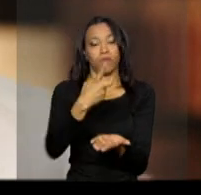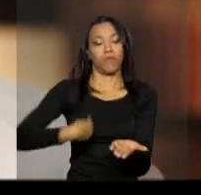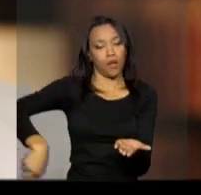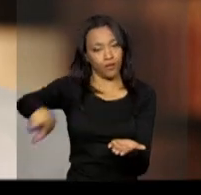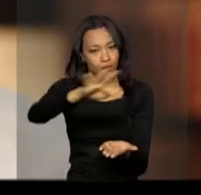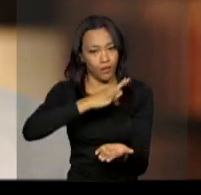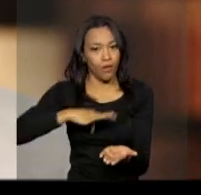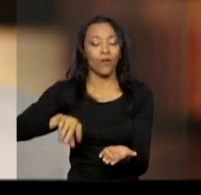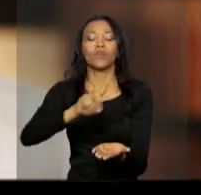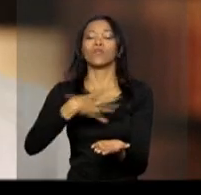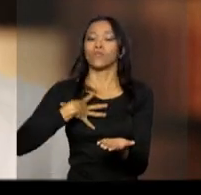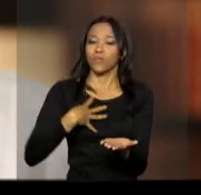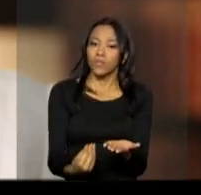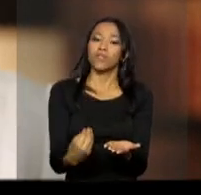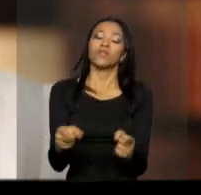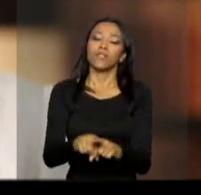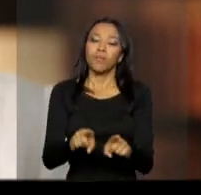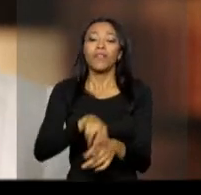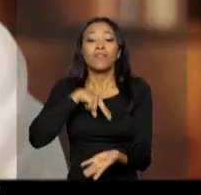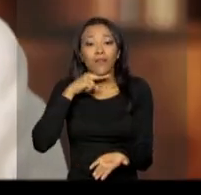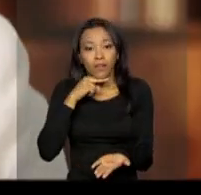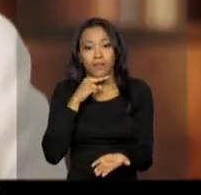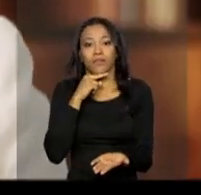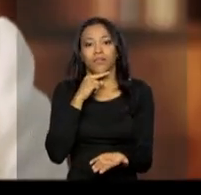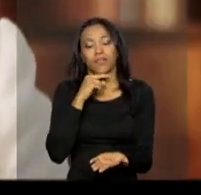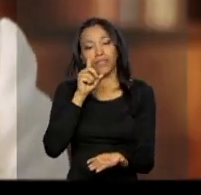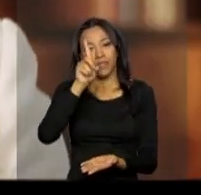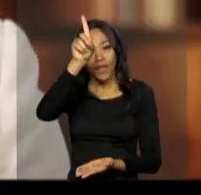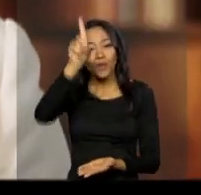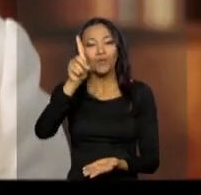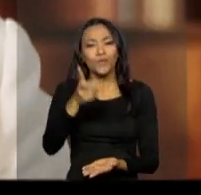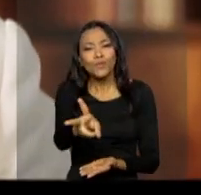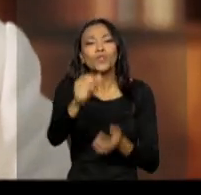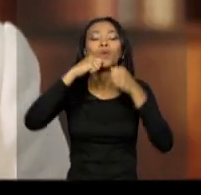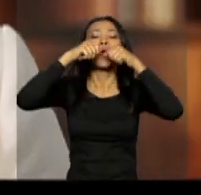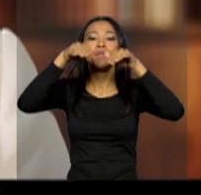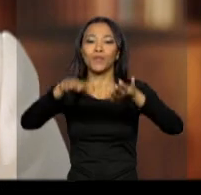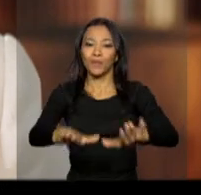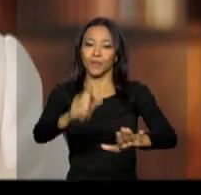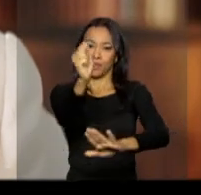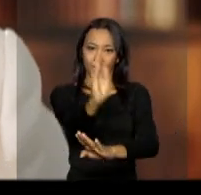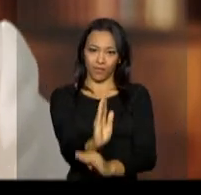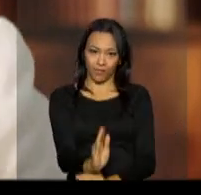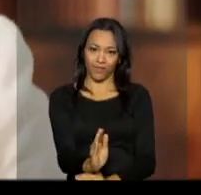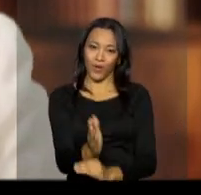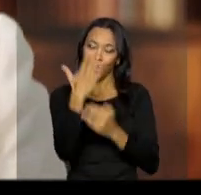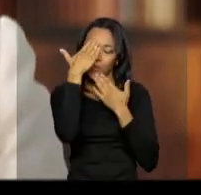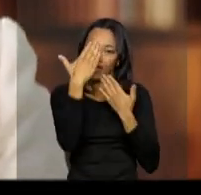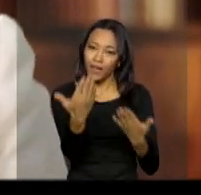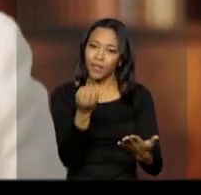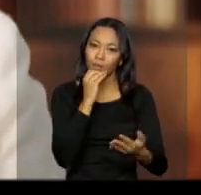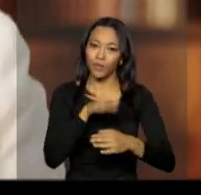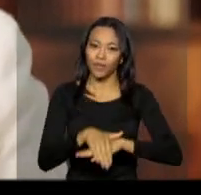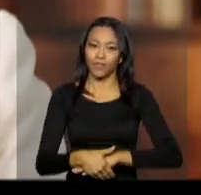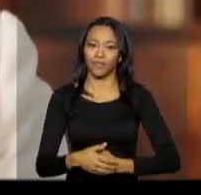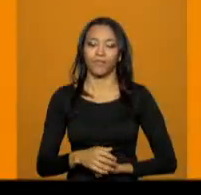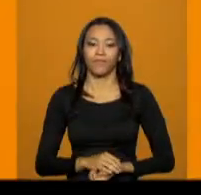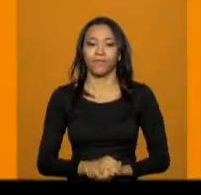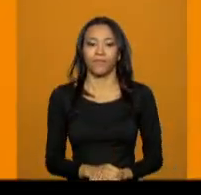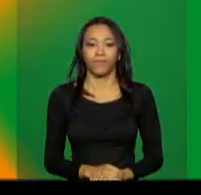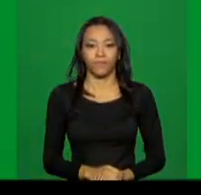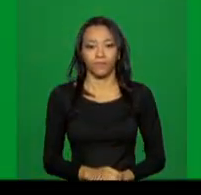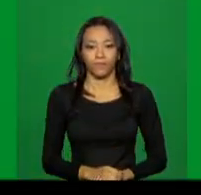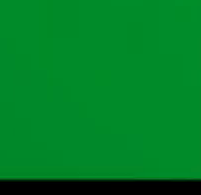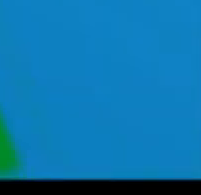para nossos filhos e para nossos netos. Que Deus continue abençoando o Brasil. Obrigada e boa noite.